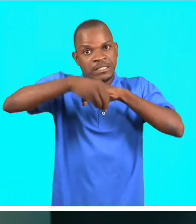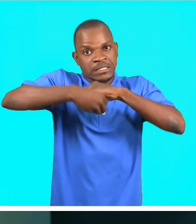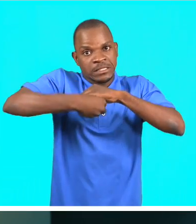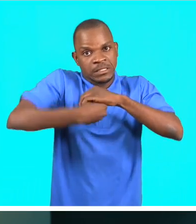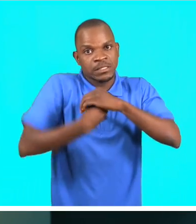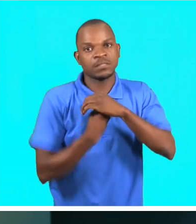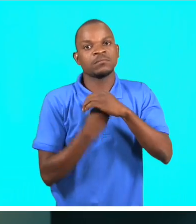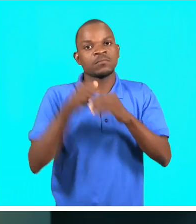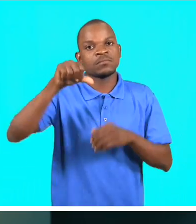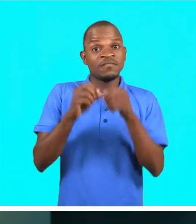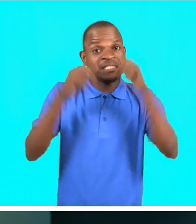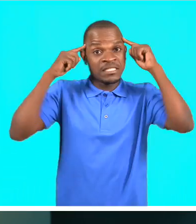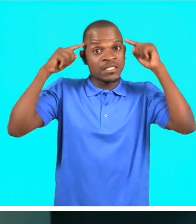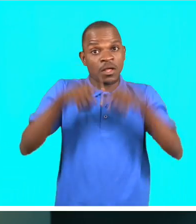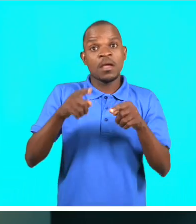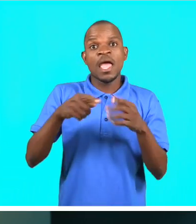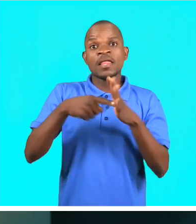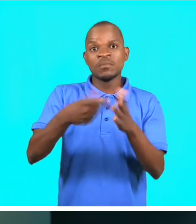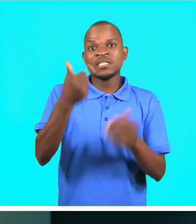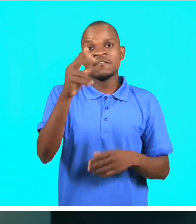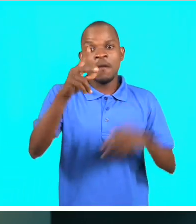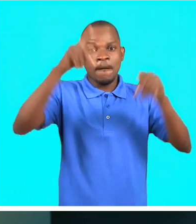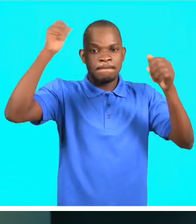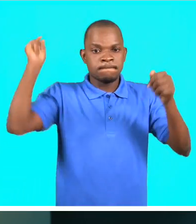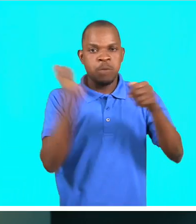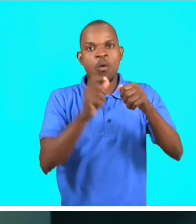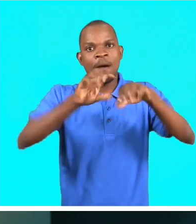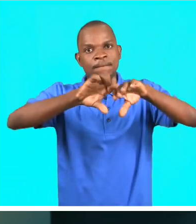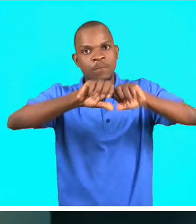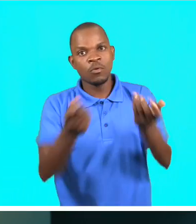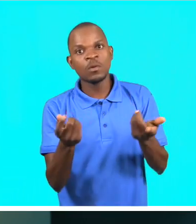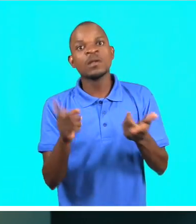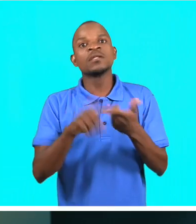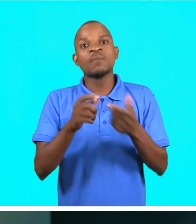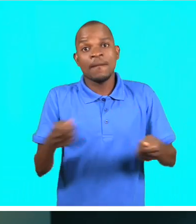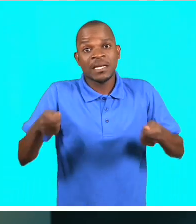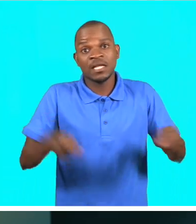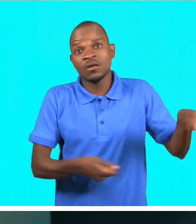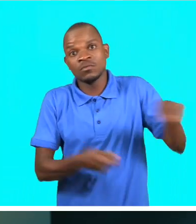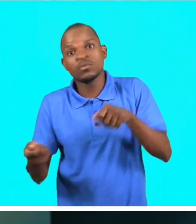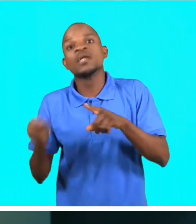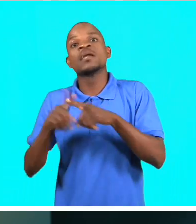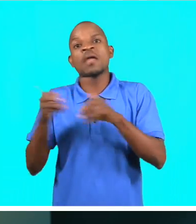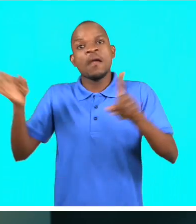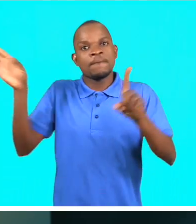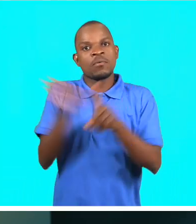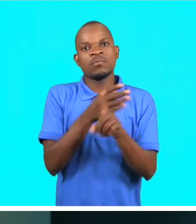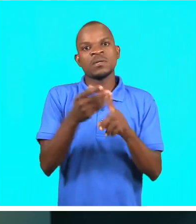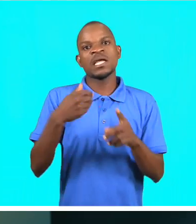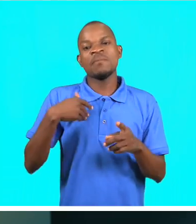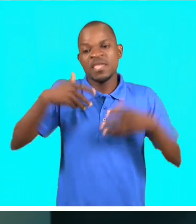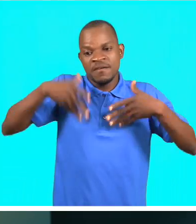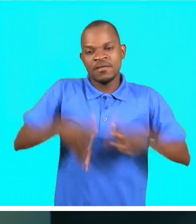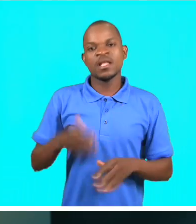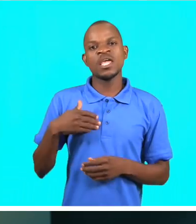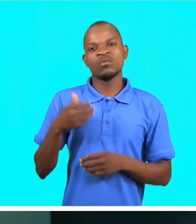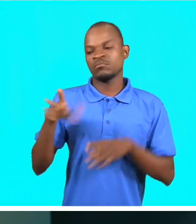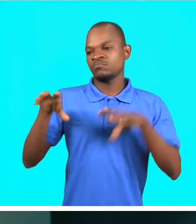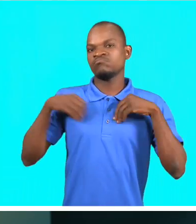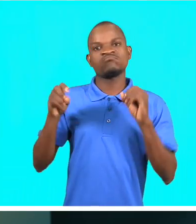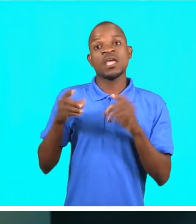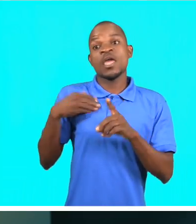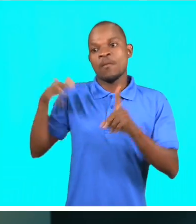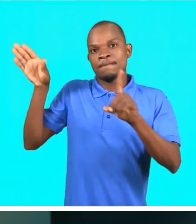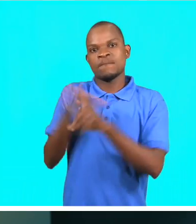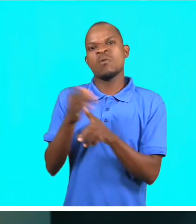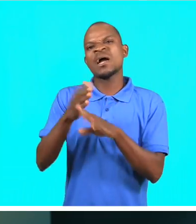podia ter feito. Ela cometeu erros, partiu o televisor, levou a panela, despejou e lançou uma bofetada para mim na mão. É minha filha, eu não admito isso, eu